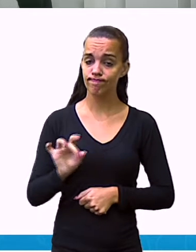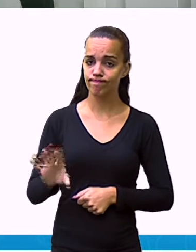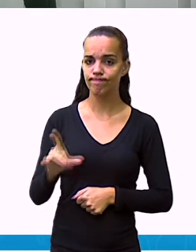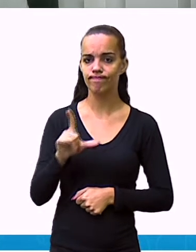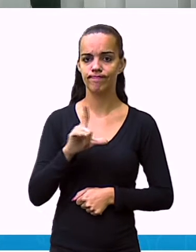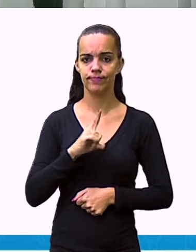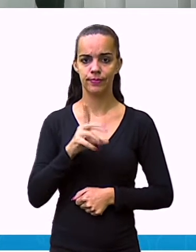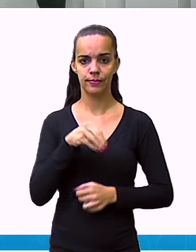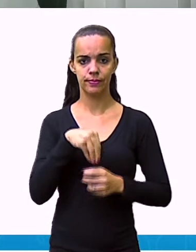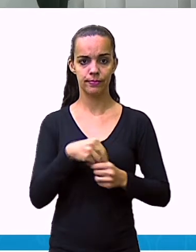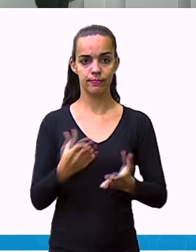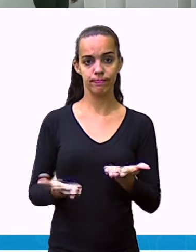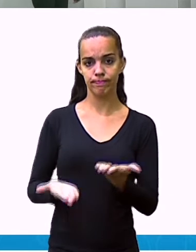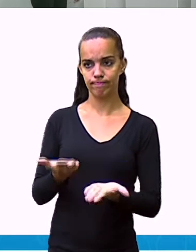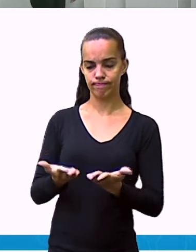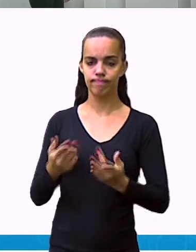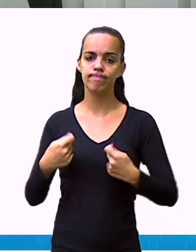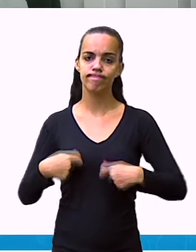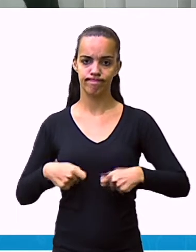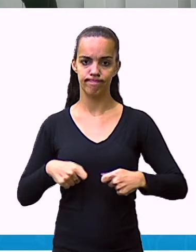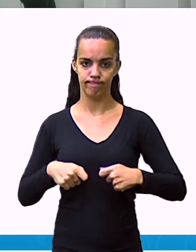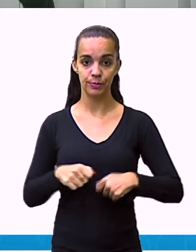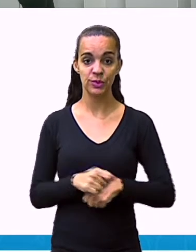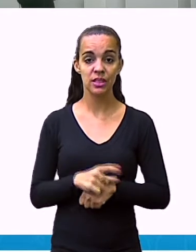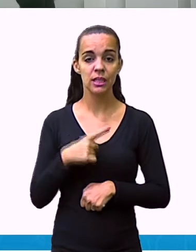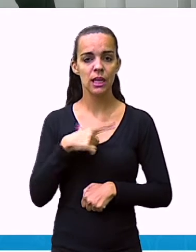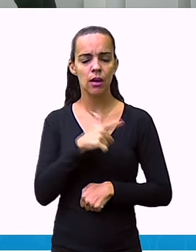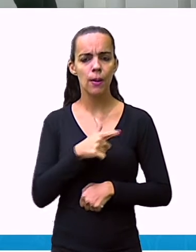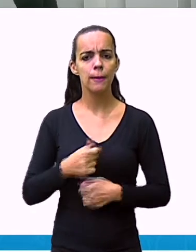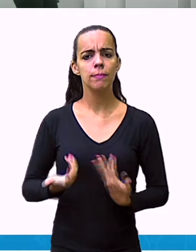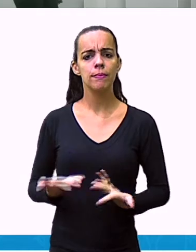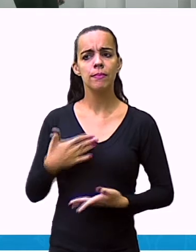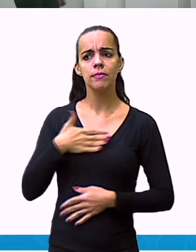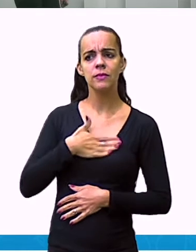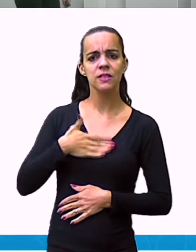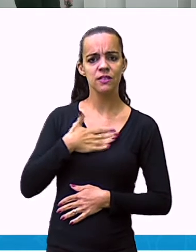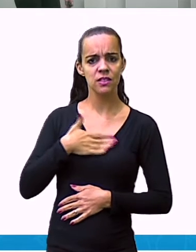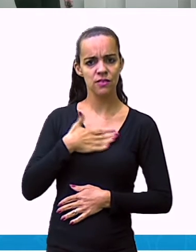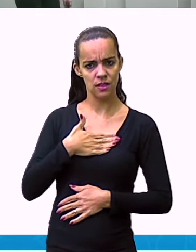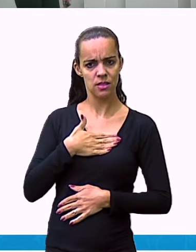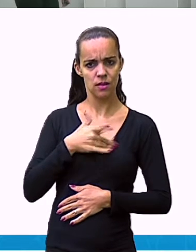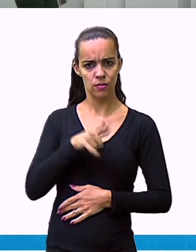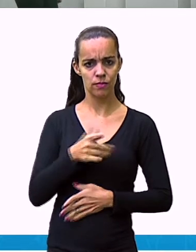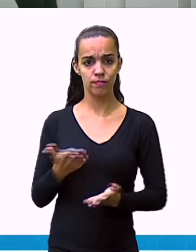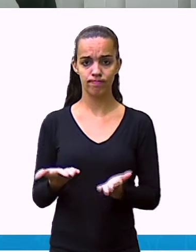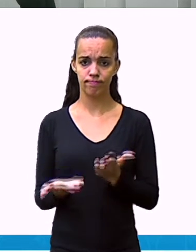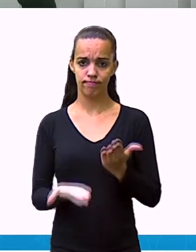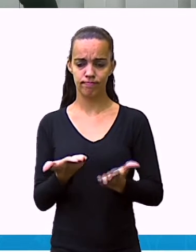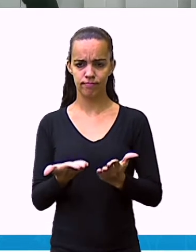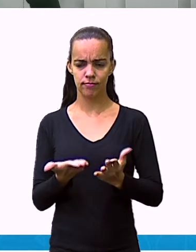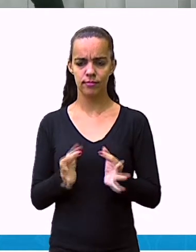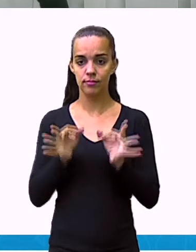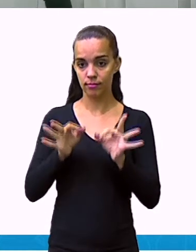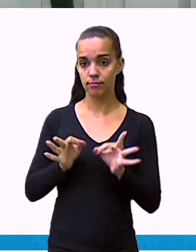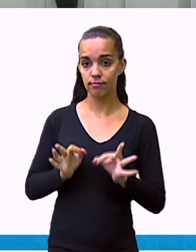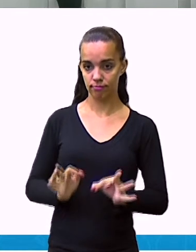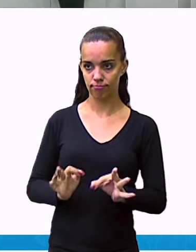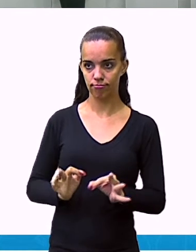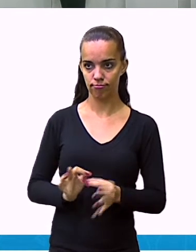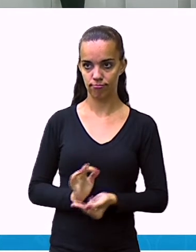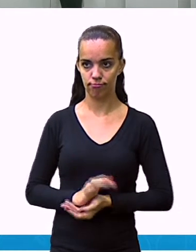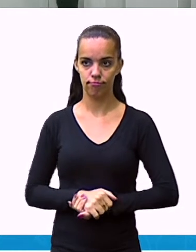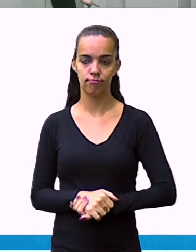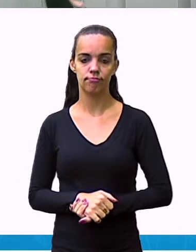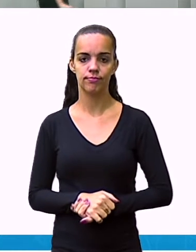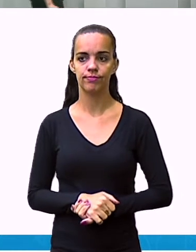para verificar sua balança de precisão de precisão e para sua satisfação a balança